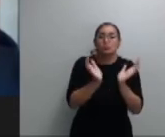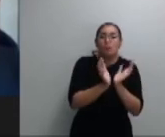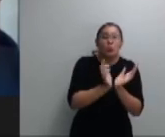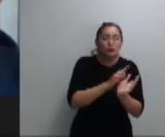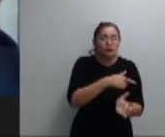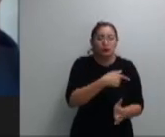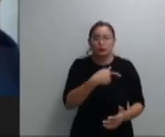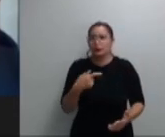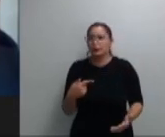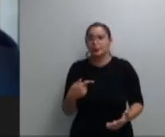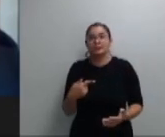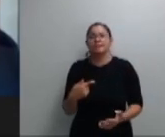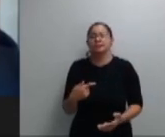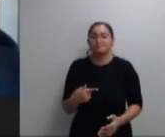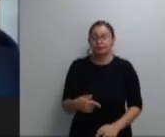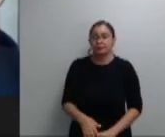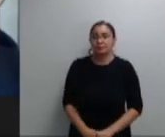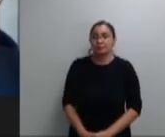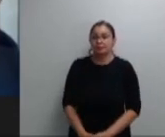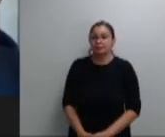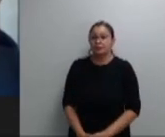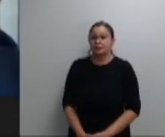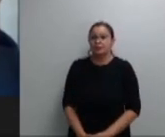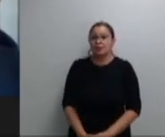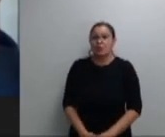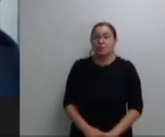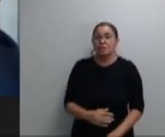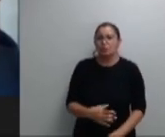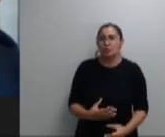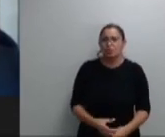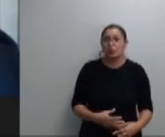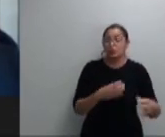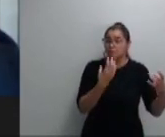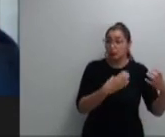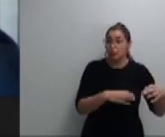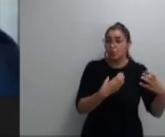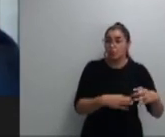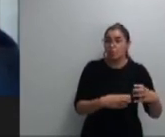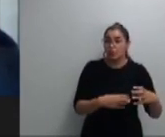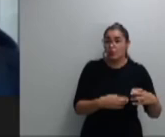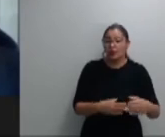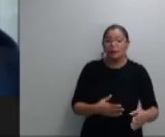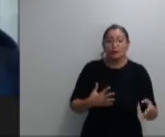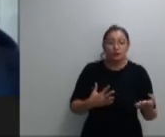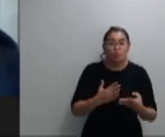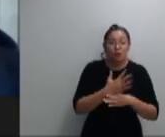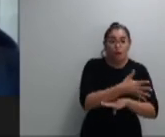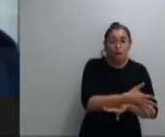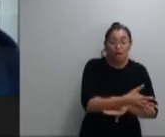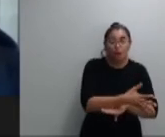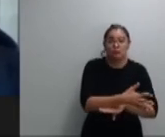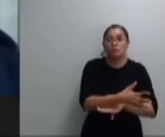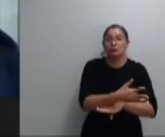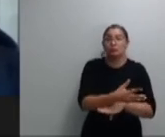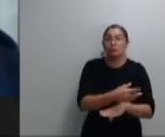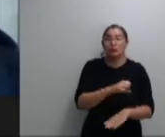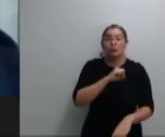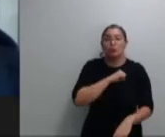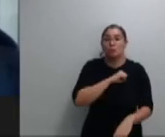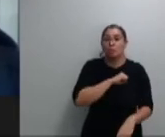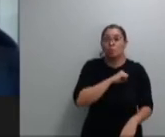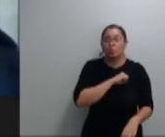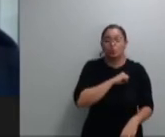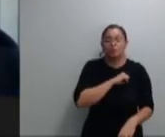no que diz respeito a essa questão especialmente candidato aprovado fora de número de vagas e também essa questão